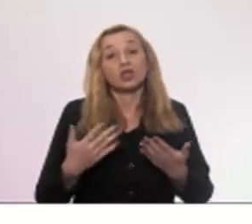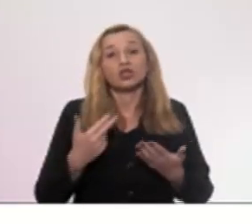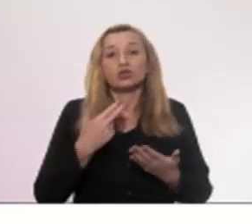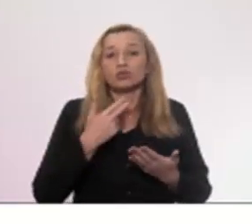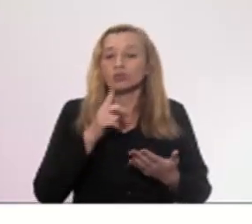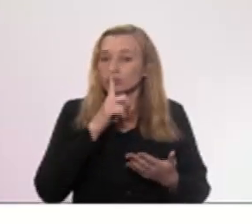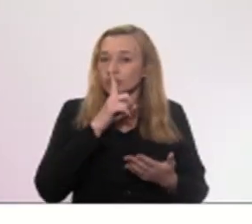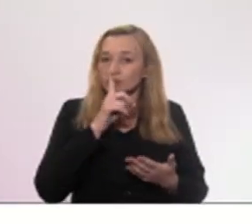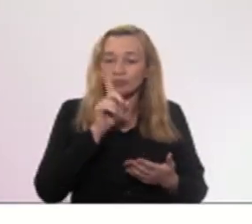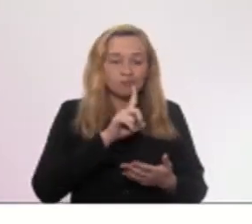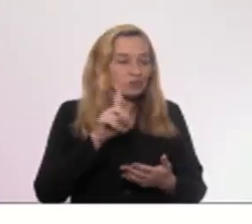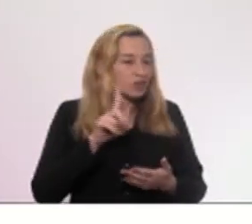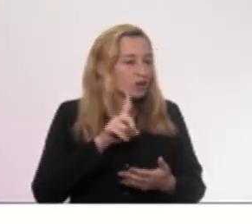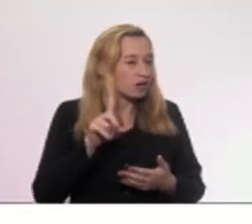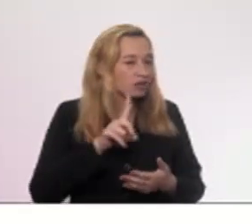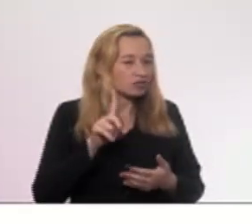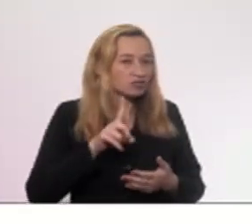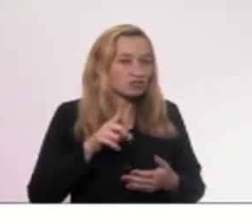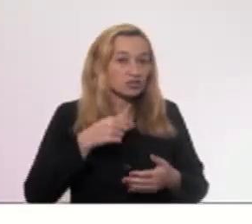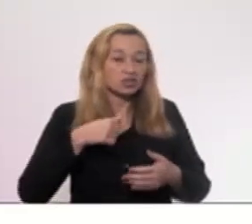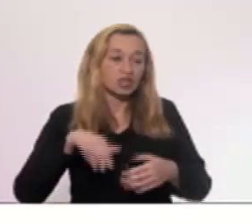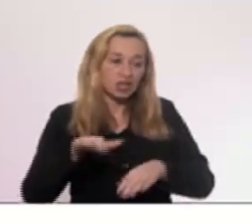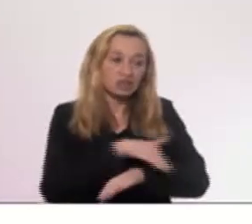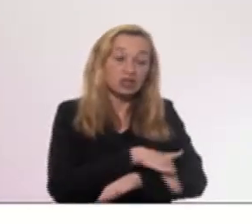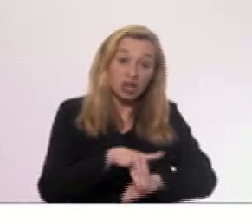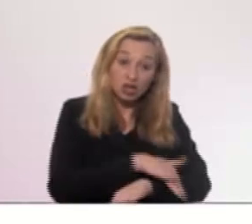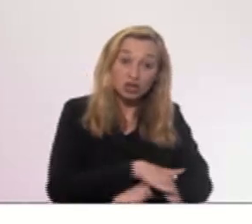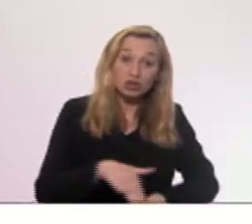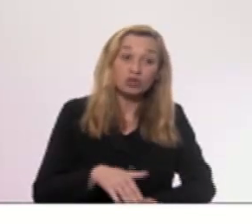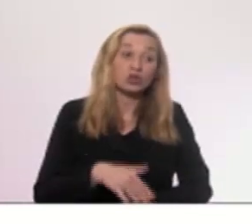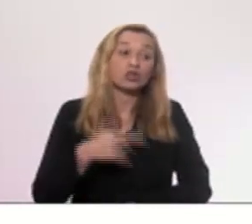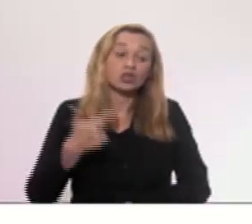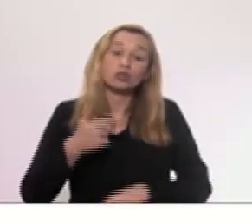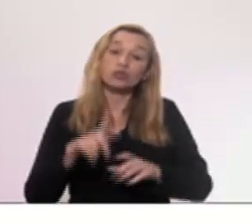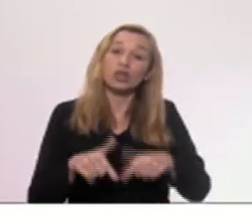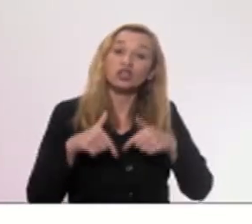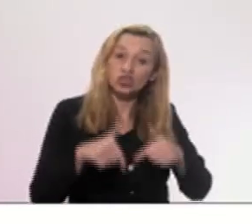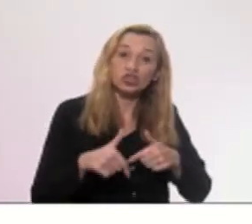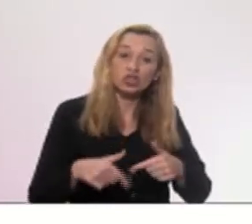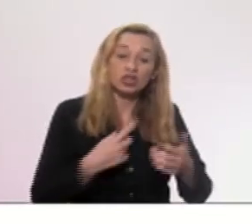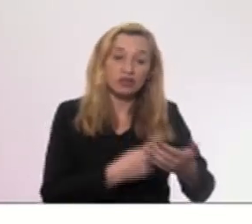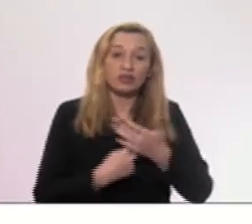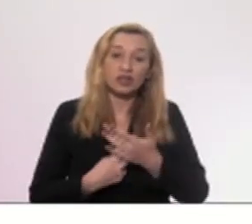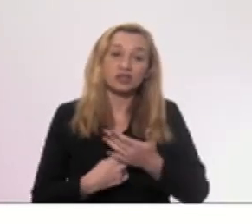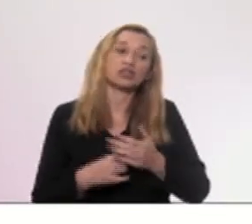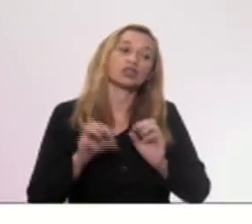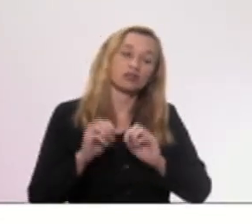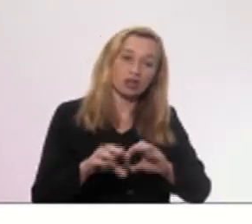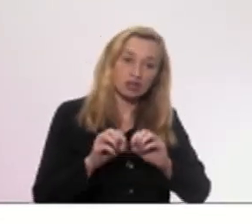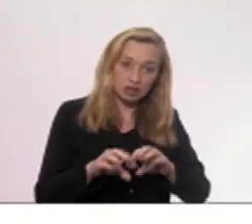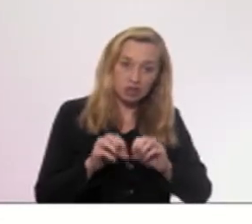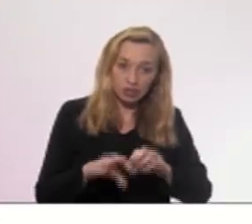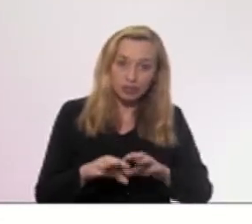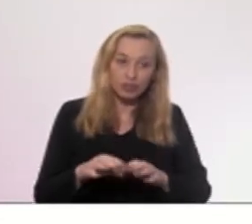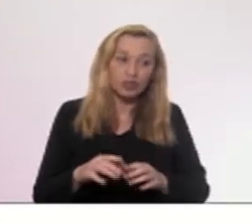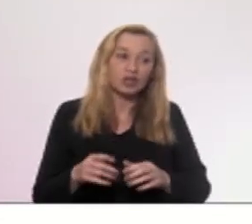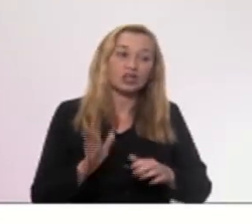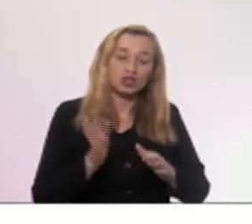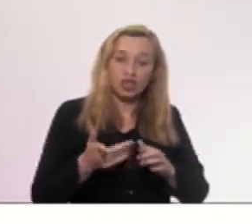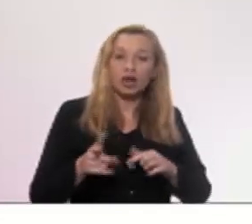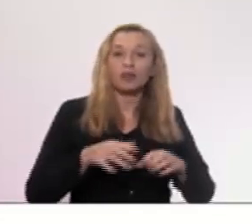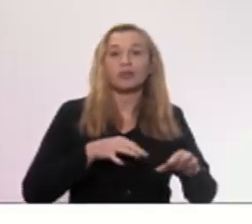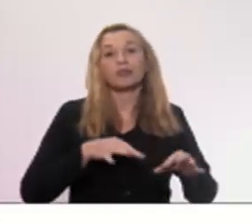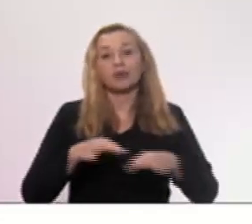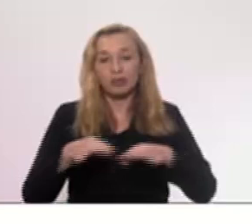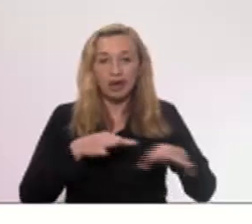nos calaremos, não sairemos das ruas. Já um segundo grande ato em defesa da educação pública das universidades que está sendo preparado ainda para o mês